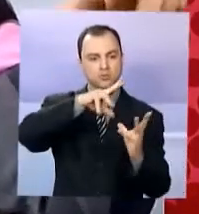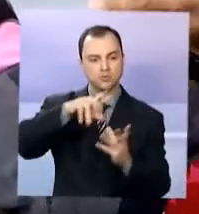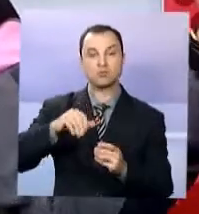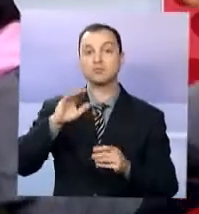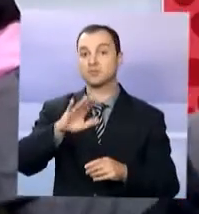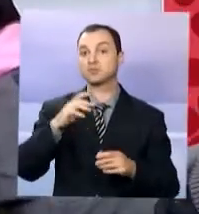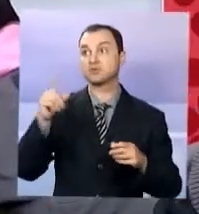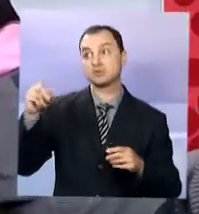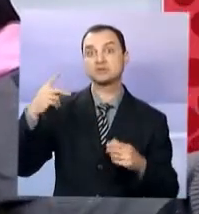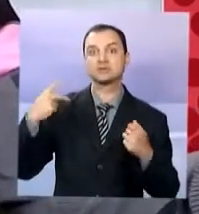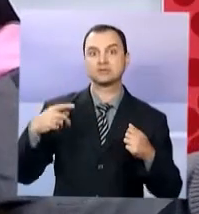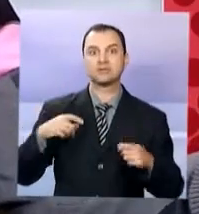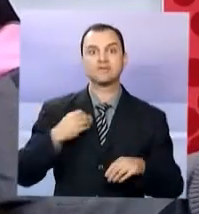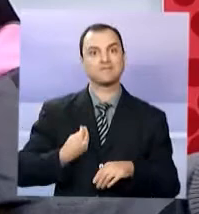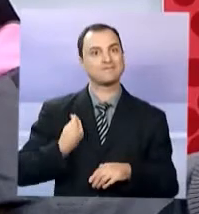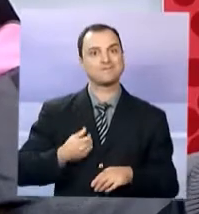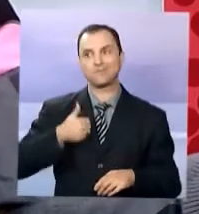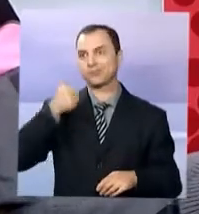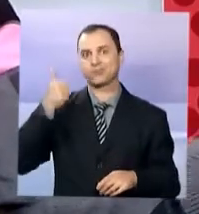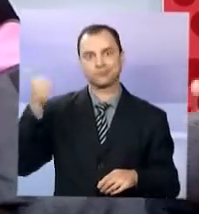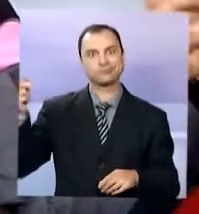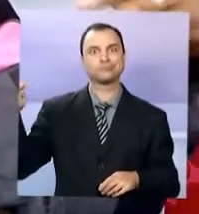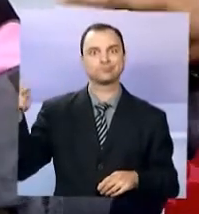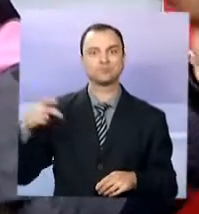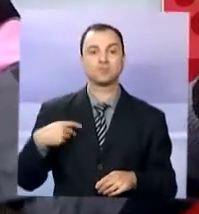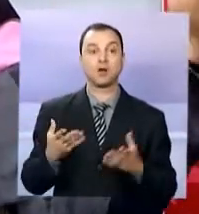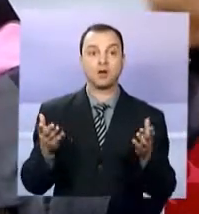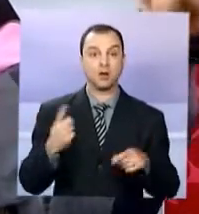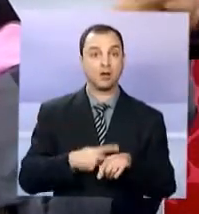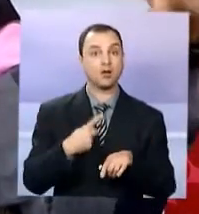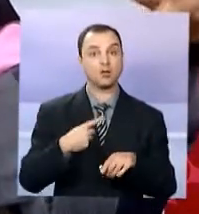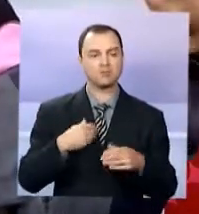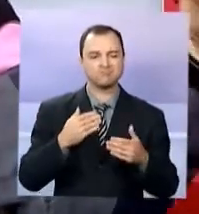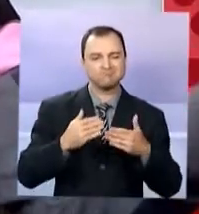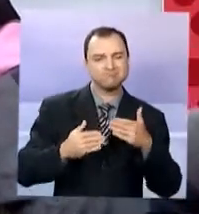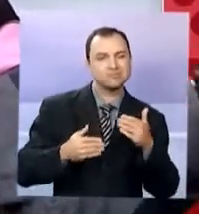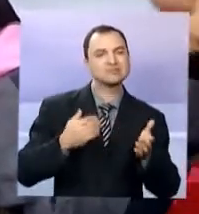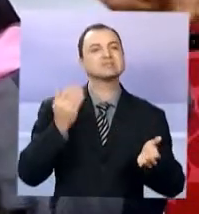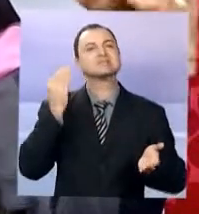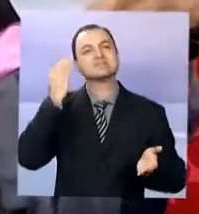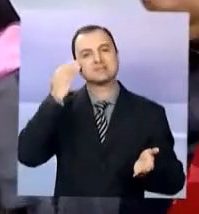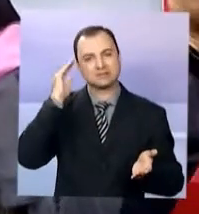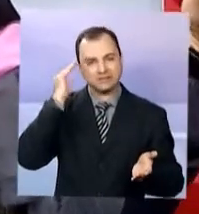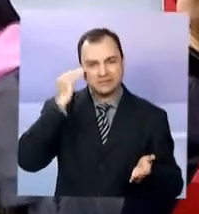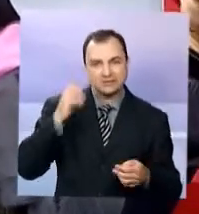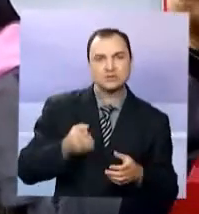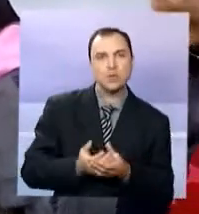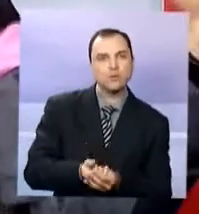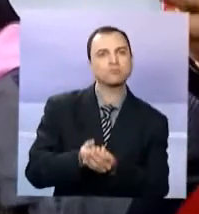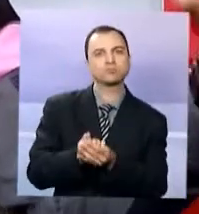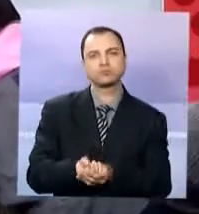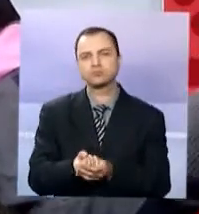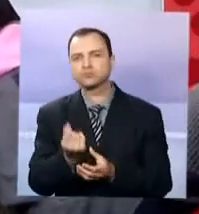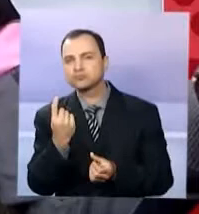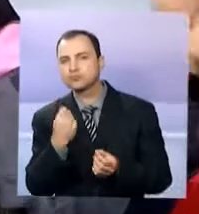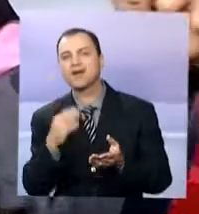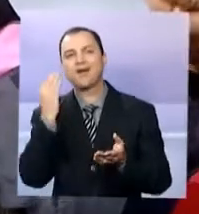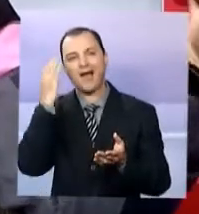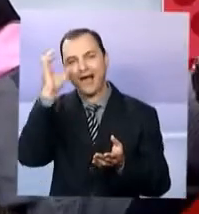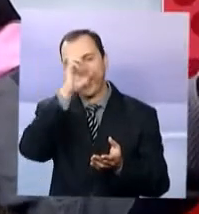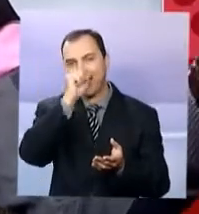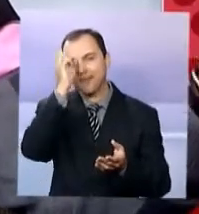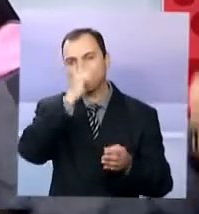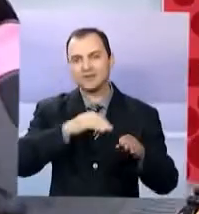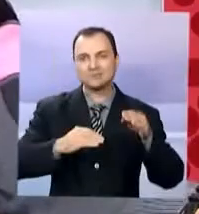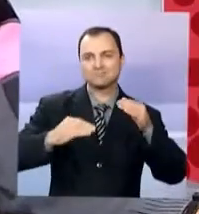mas os caras tem muito mais vivência do que a gente né E agora você não começando a entender o jogo começando a ver a jogar